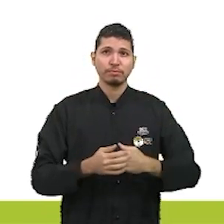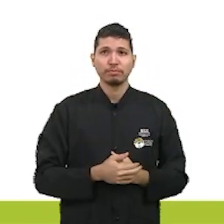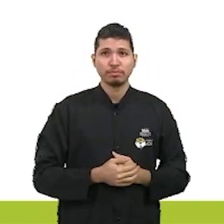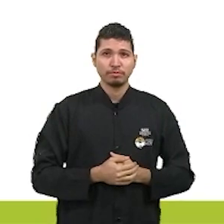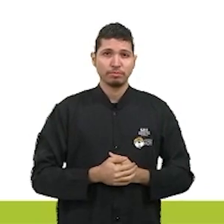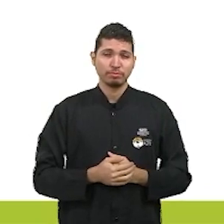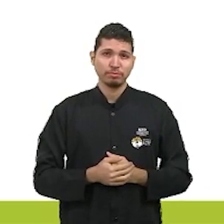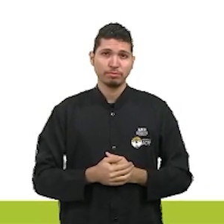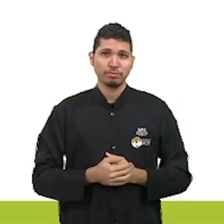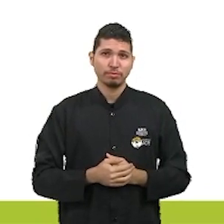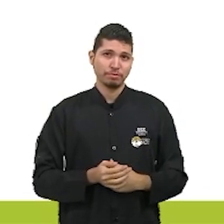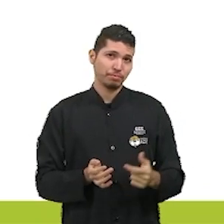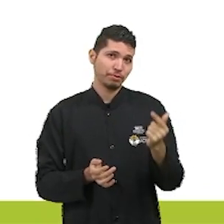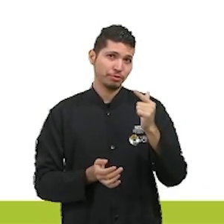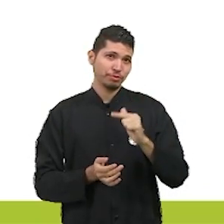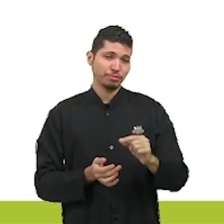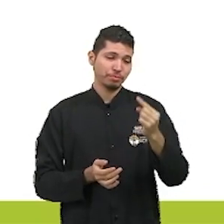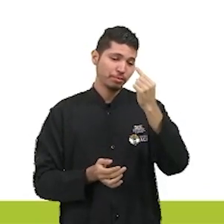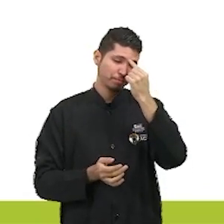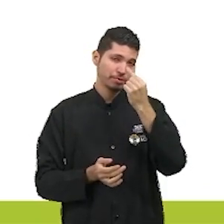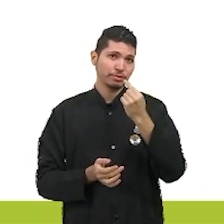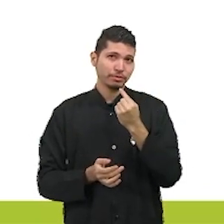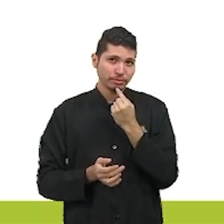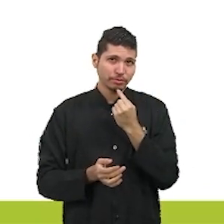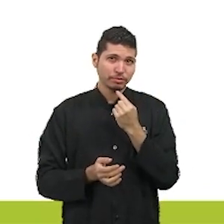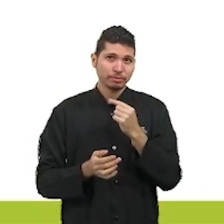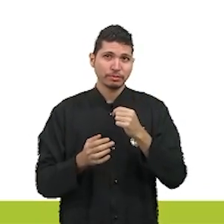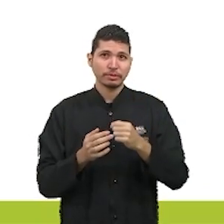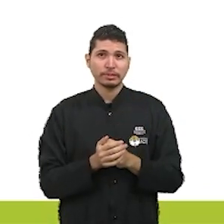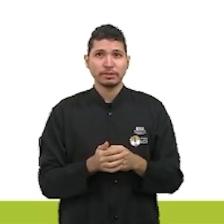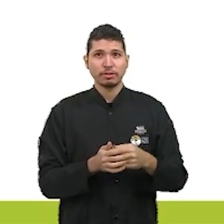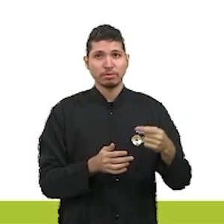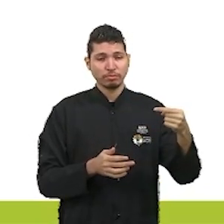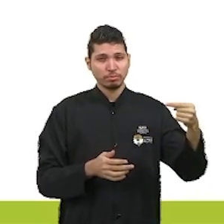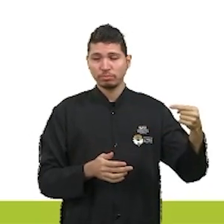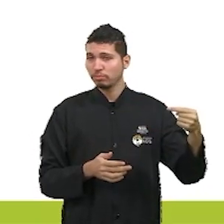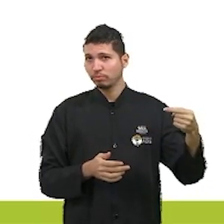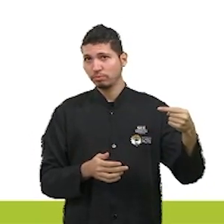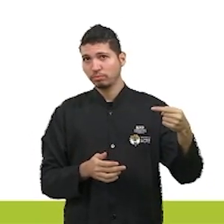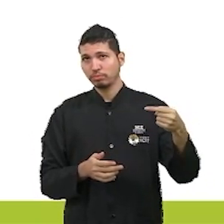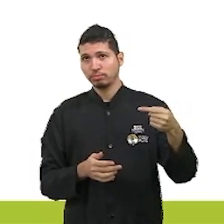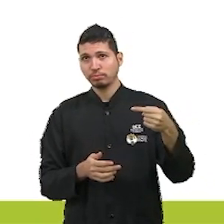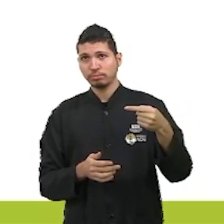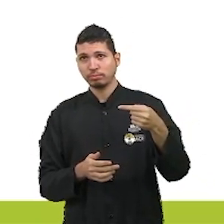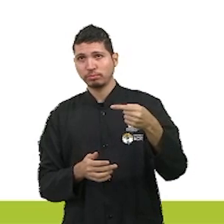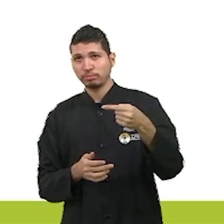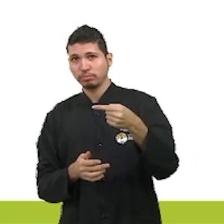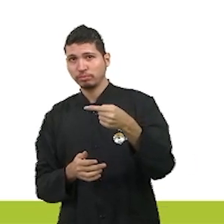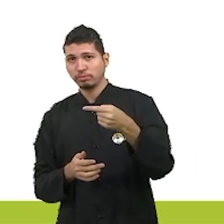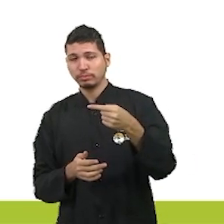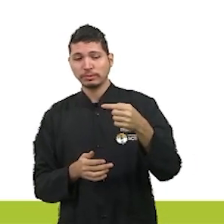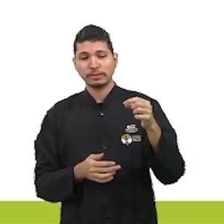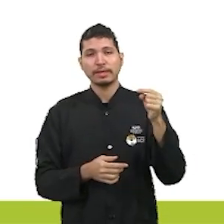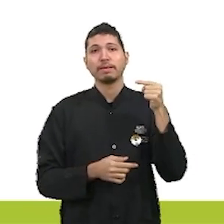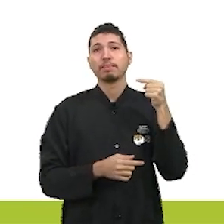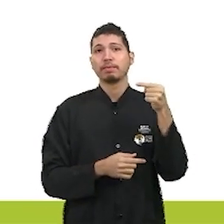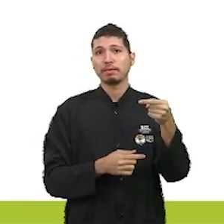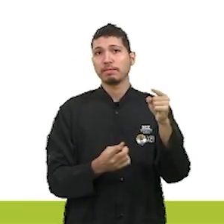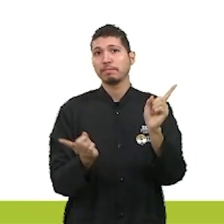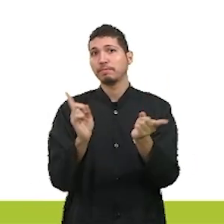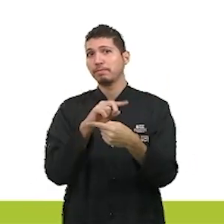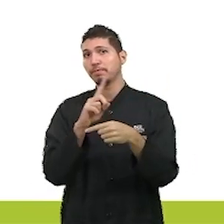novamente. Como a gente está falando de geradores, olha, o sentido da corrente está para lá. passando do negativo para o